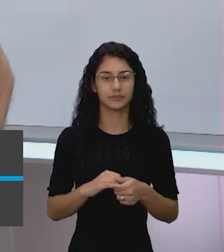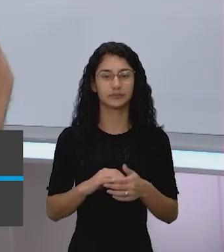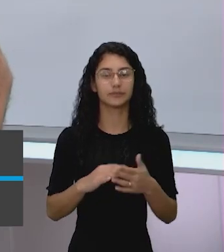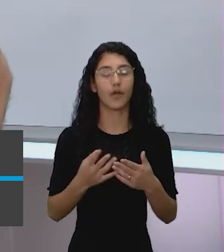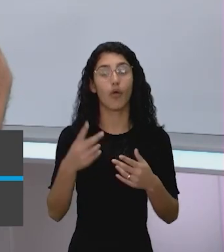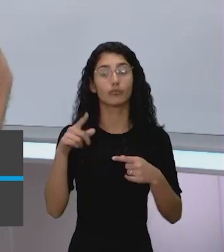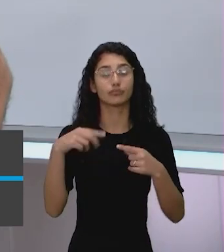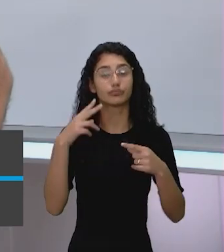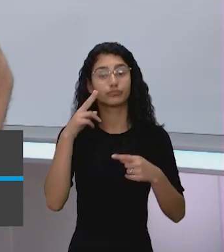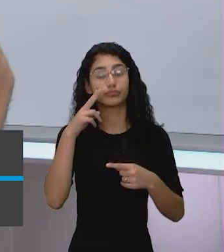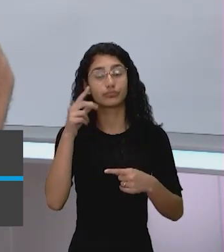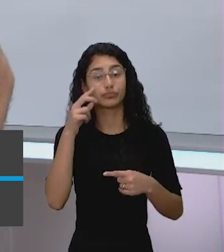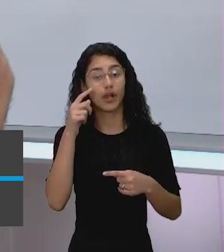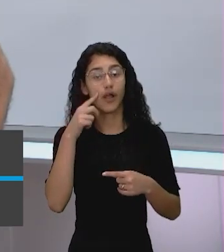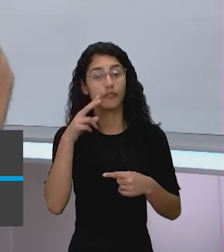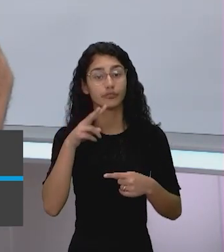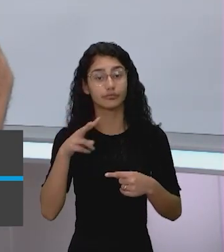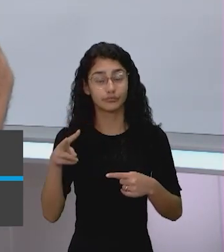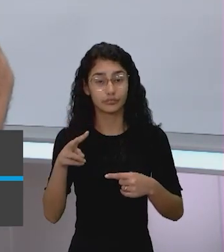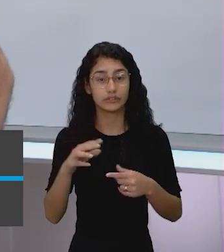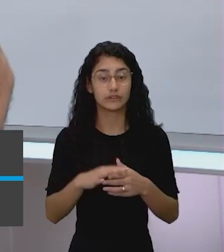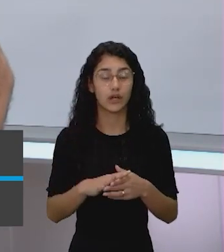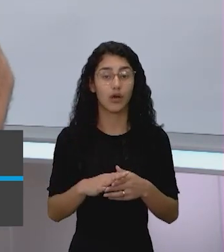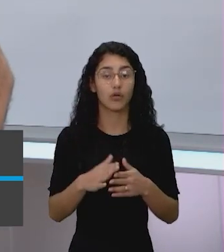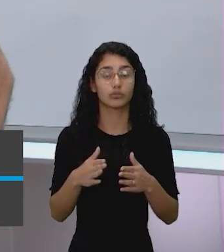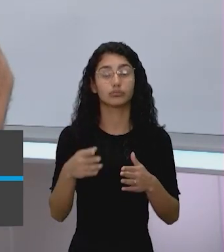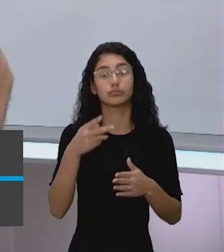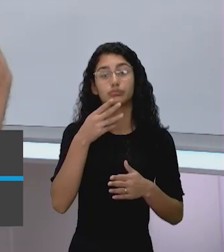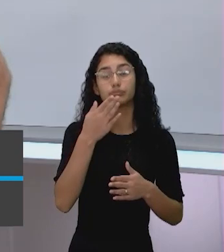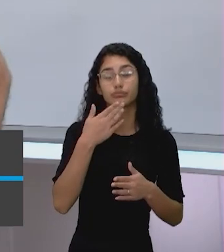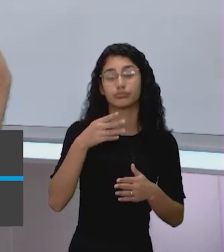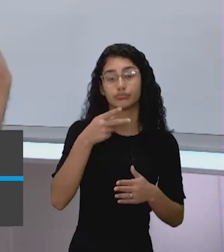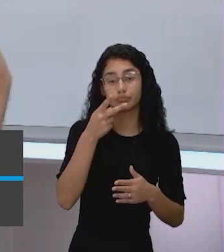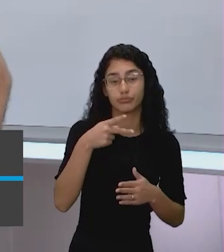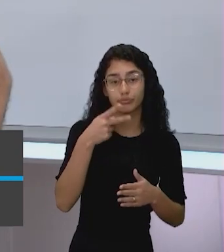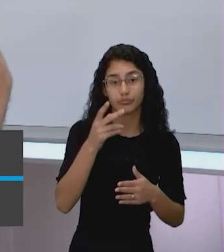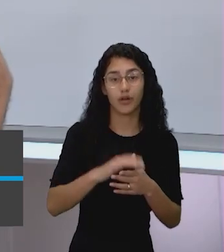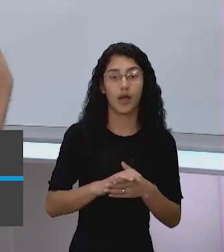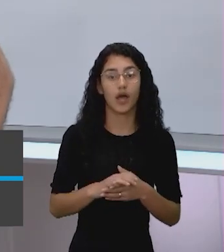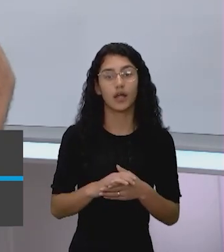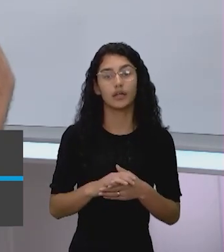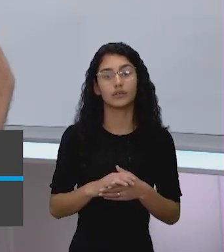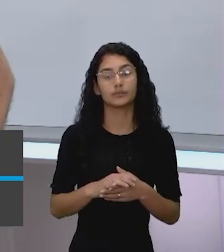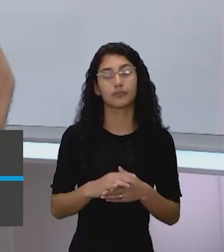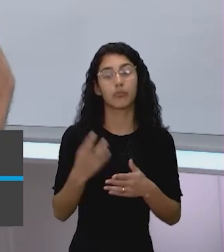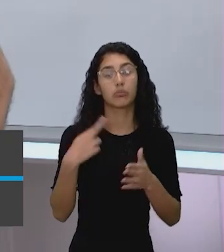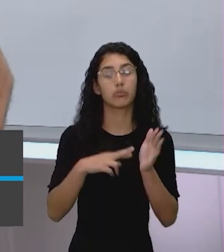essa visão que o Milton Santos proporciona é uma visão que visa